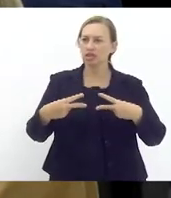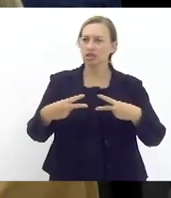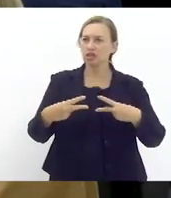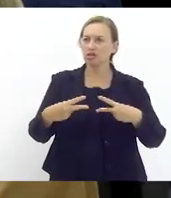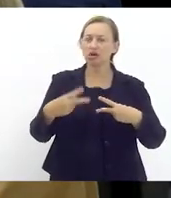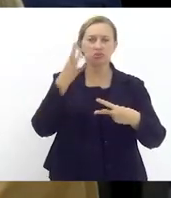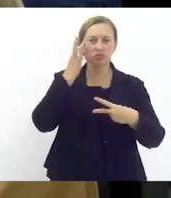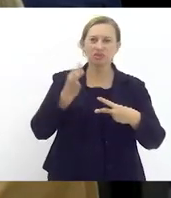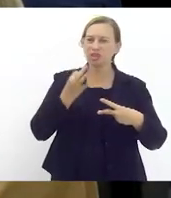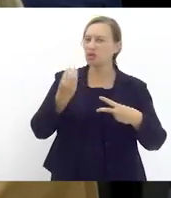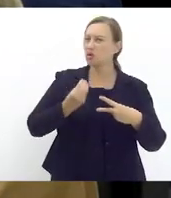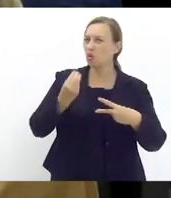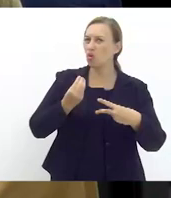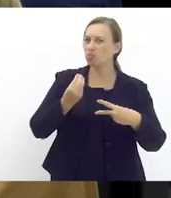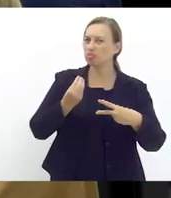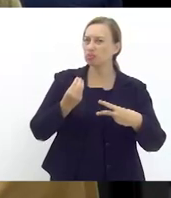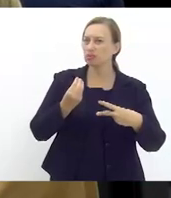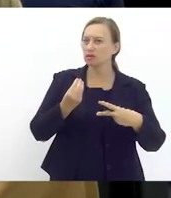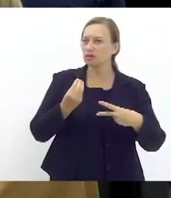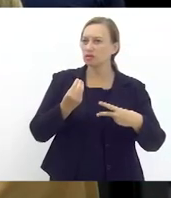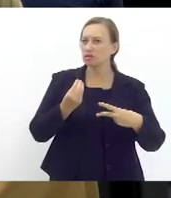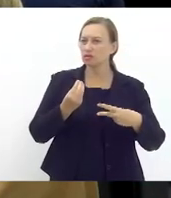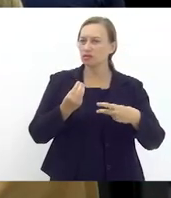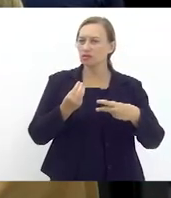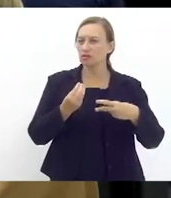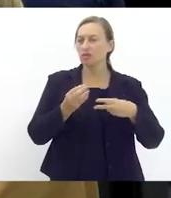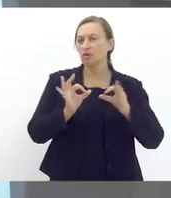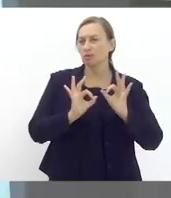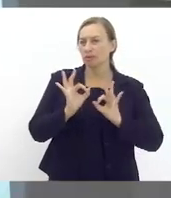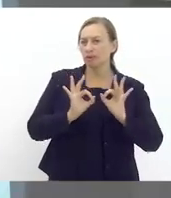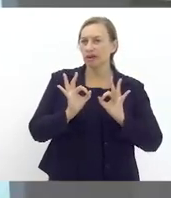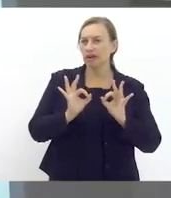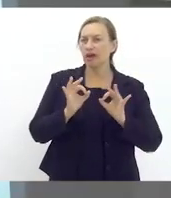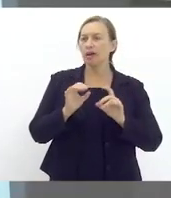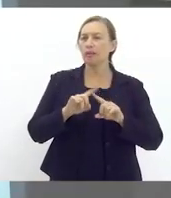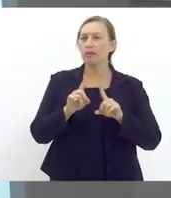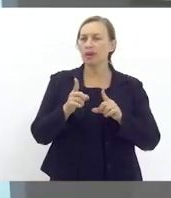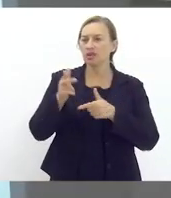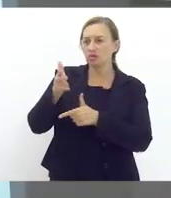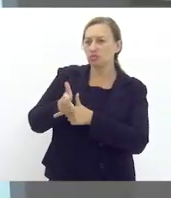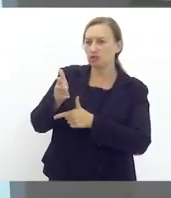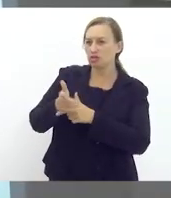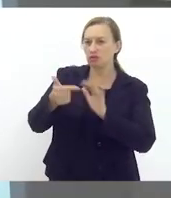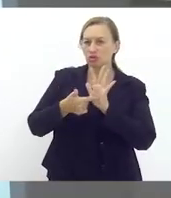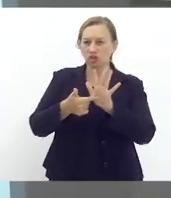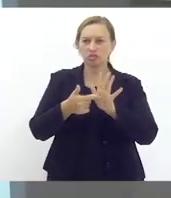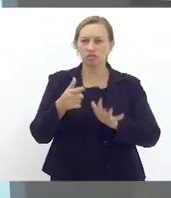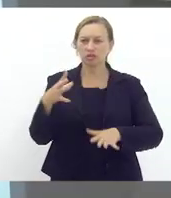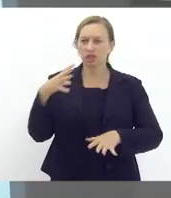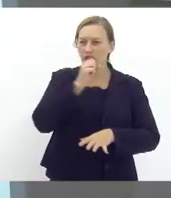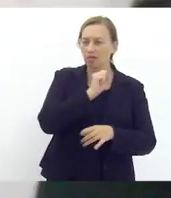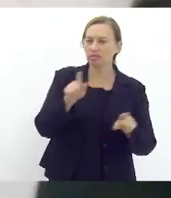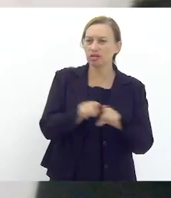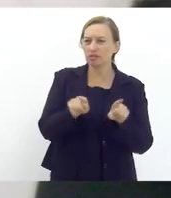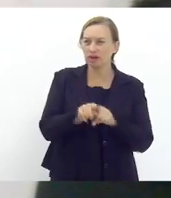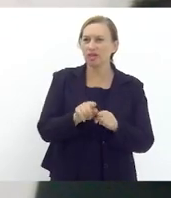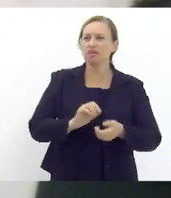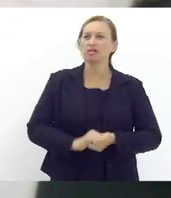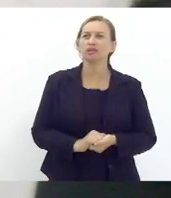não sei como que ficou técnica e tecnologicamente falando mas a gente vai passar o vídeo rapidinho para vocês também que é